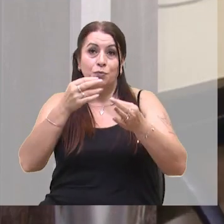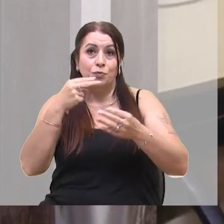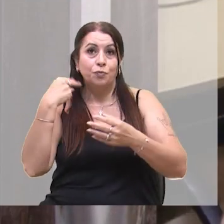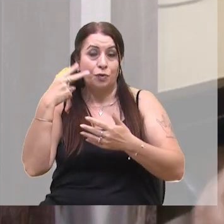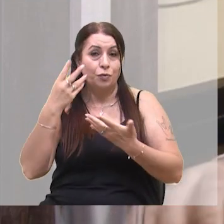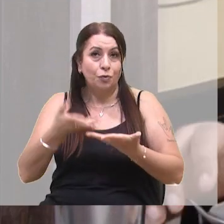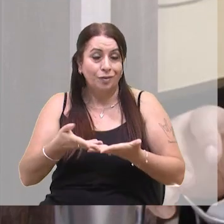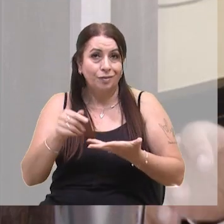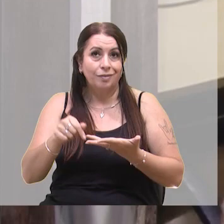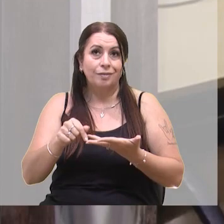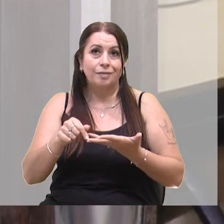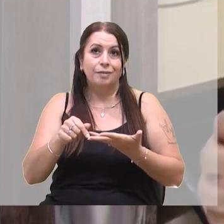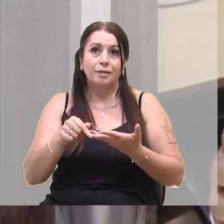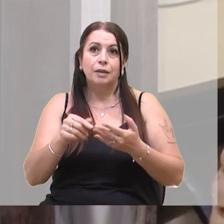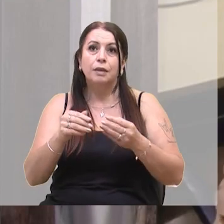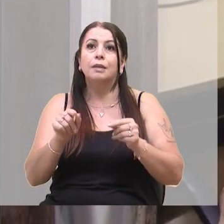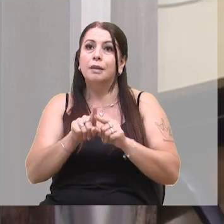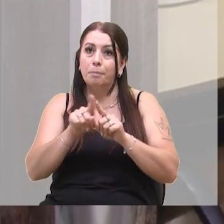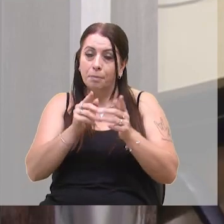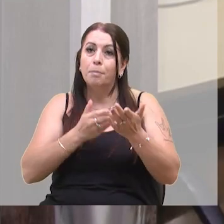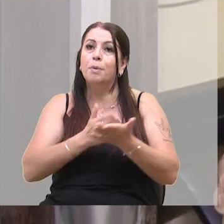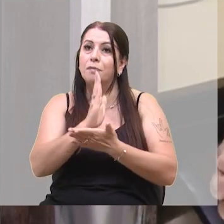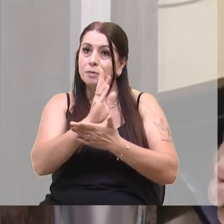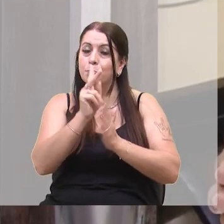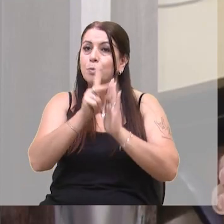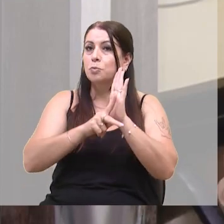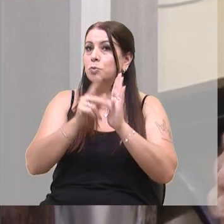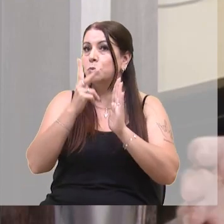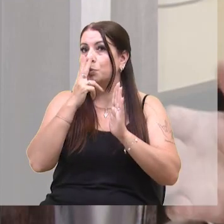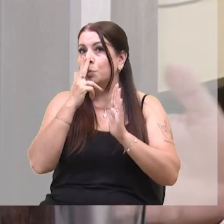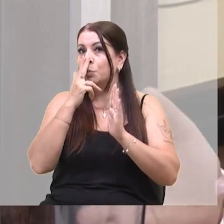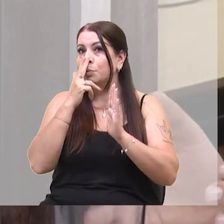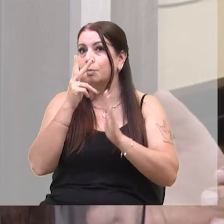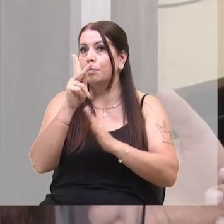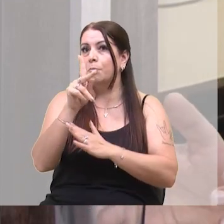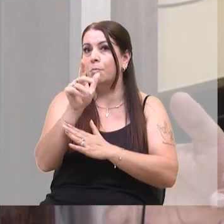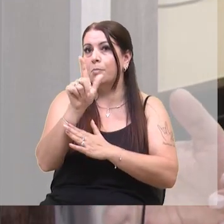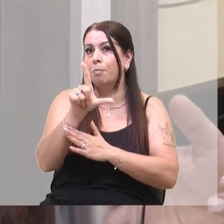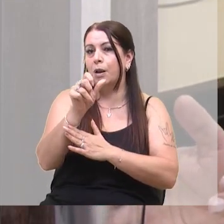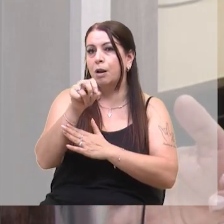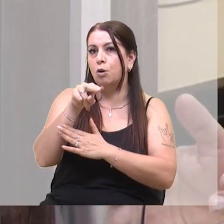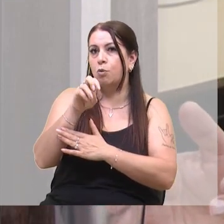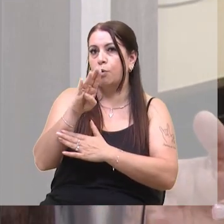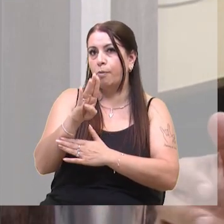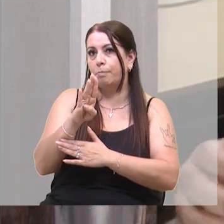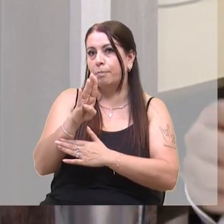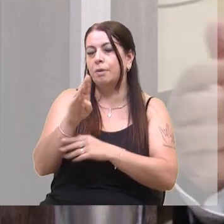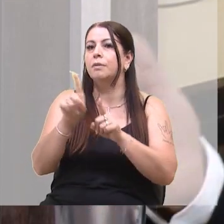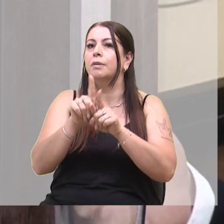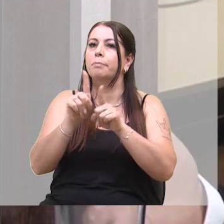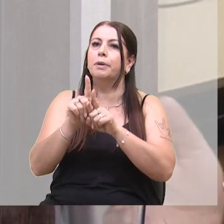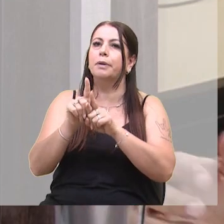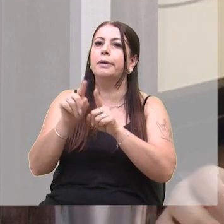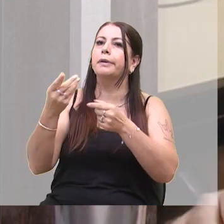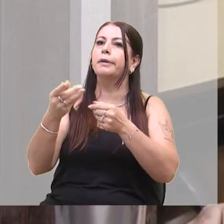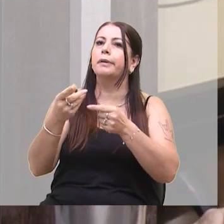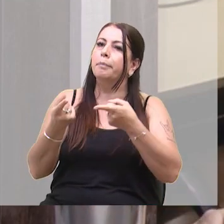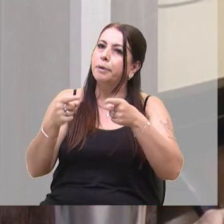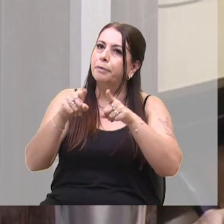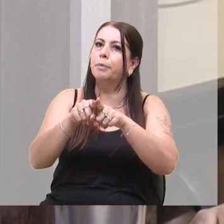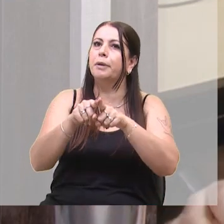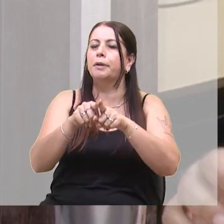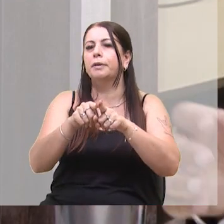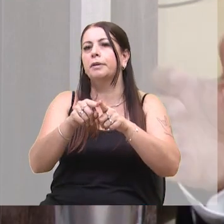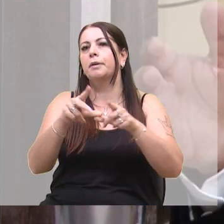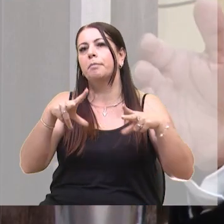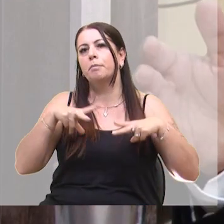iniciativas partiram de sugestões de vereadores e culminaram com a aprovação de projetos como o Plamob, de